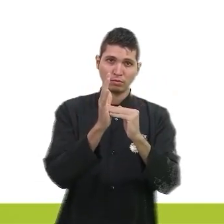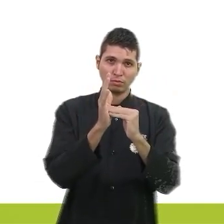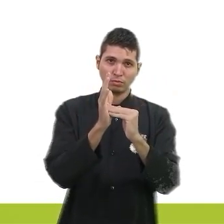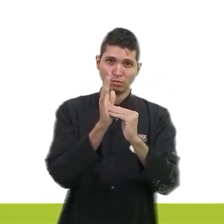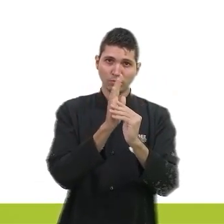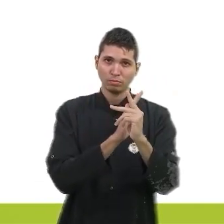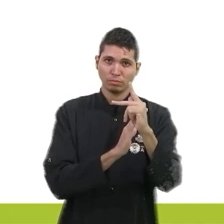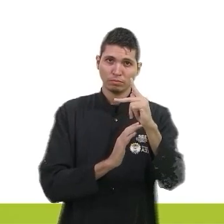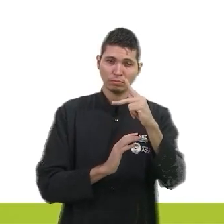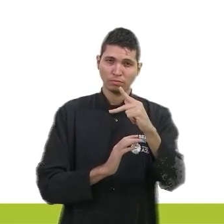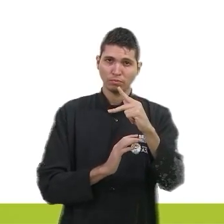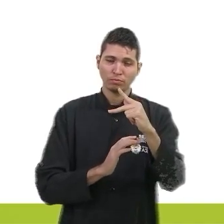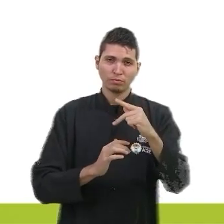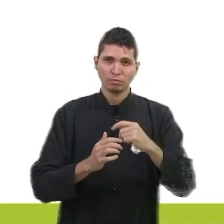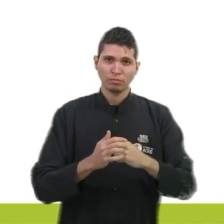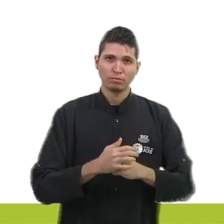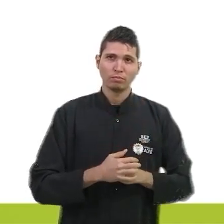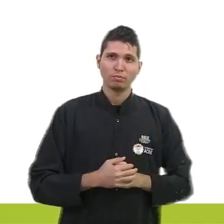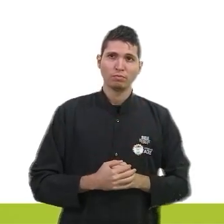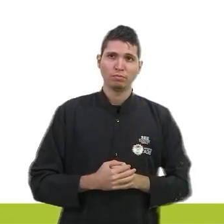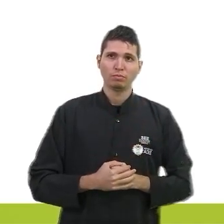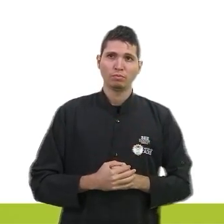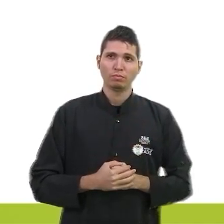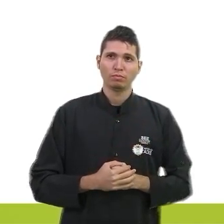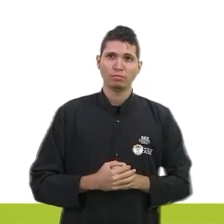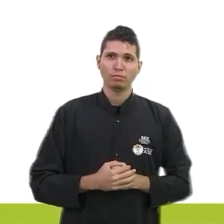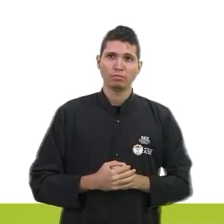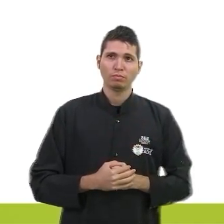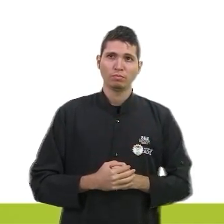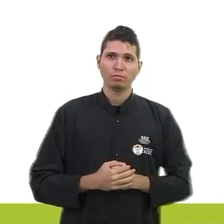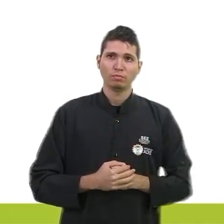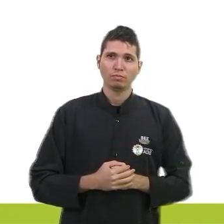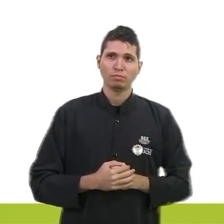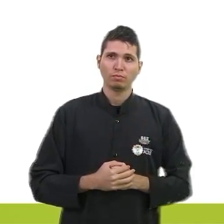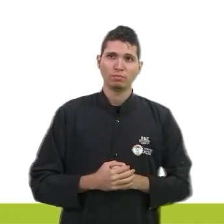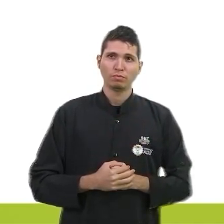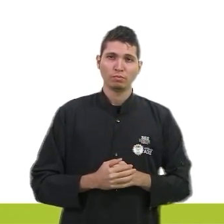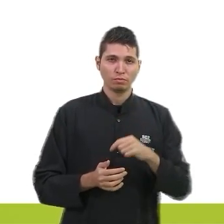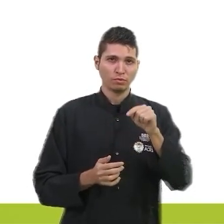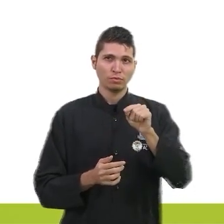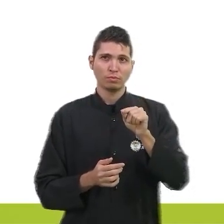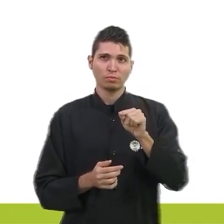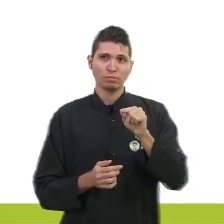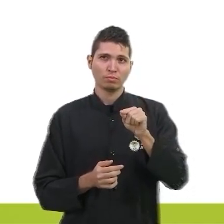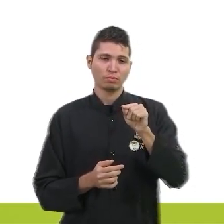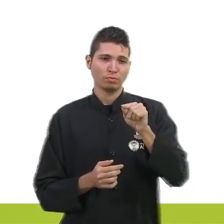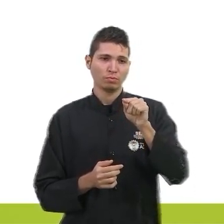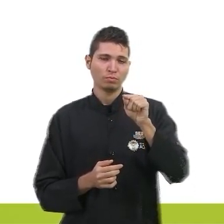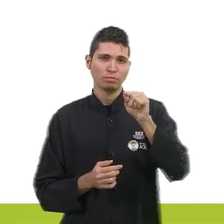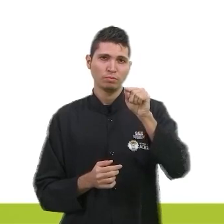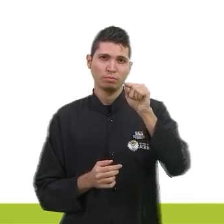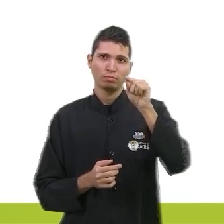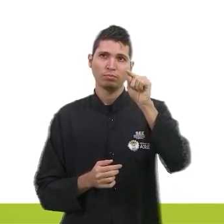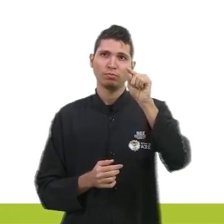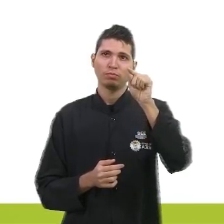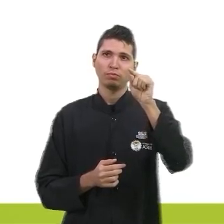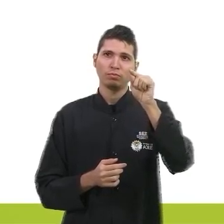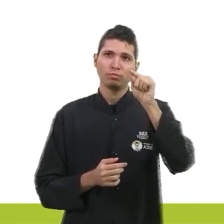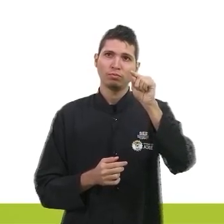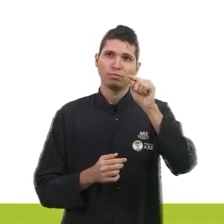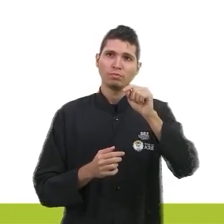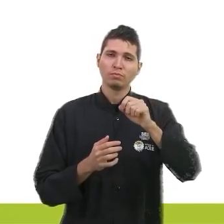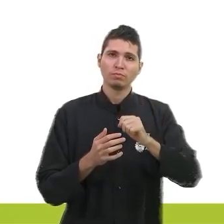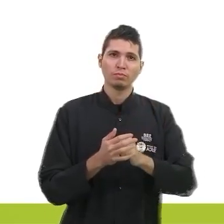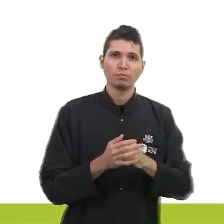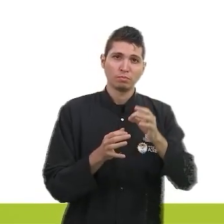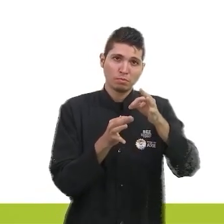esse segmento de reta aqui. E ligando o O até o P duas linhas, nós temos esse segmento de reta aqui. Agora,